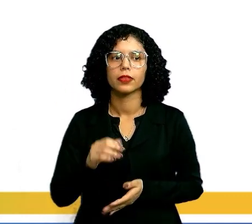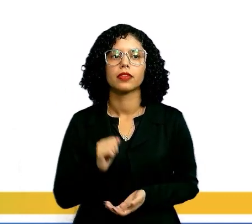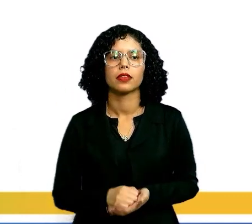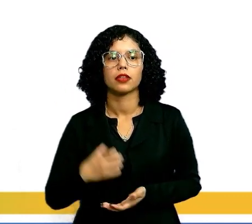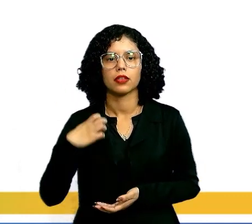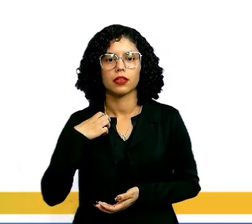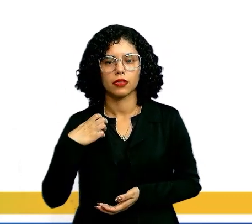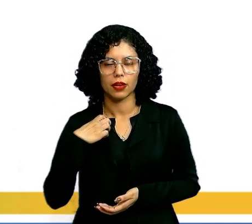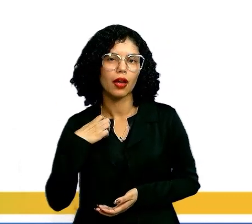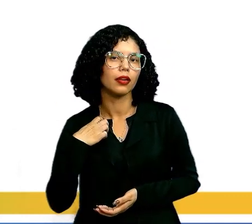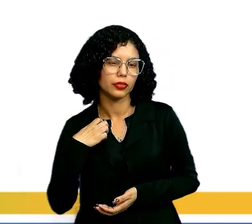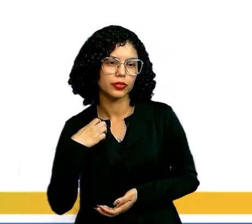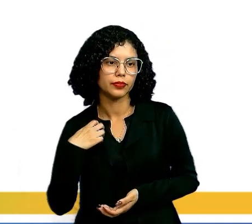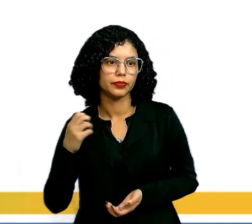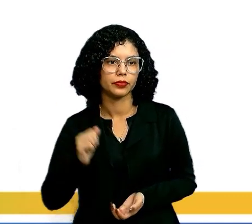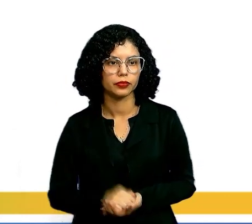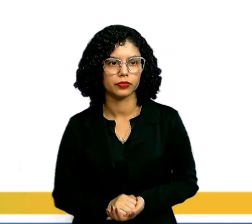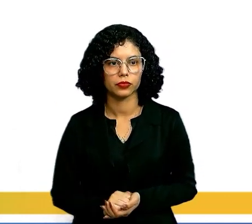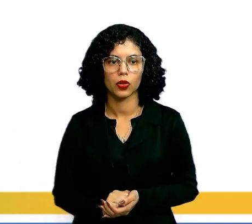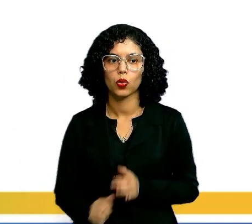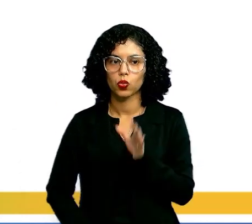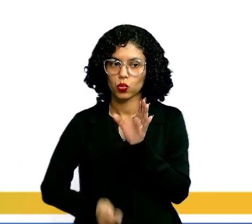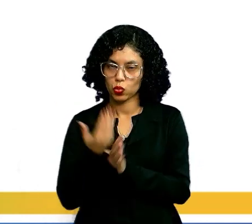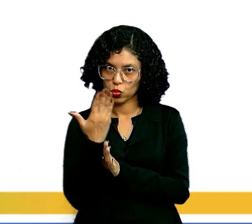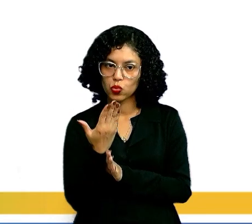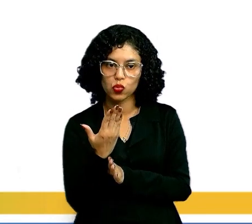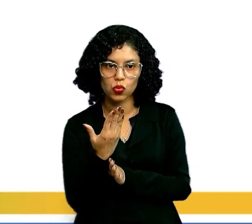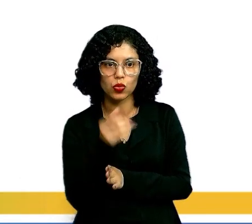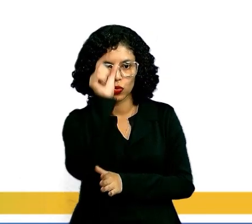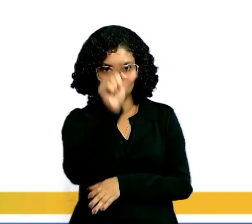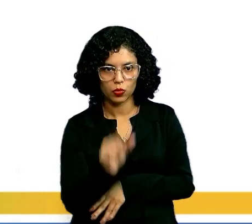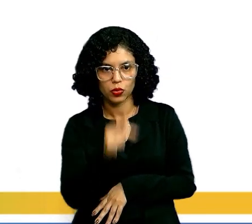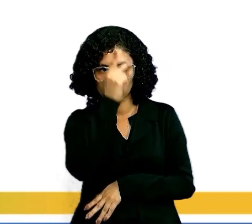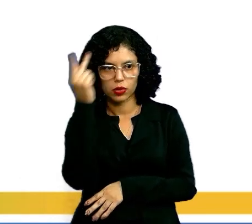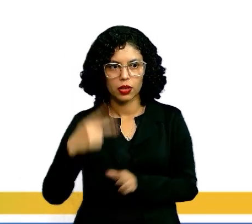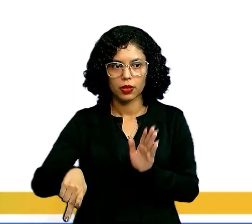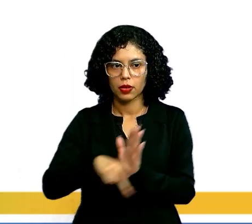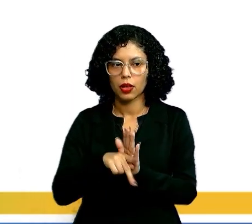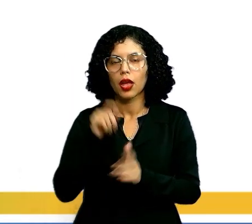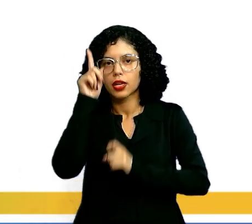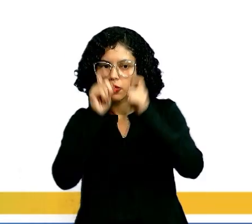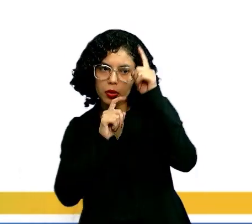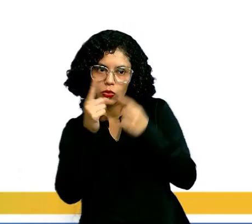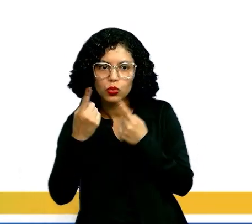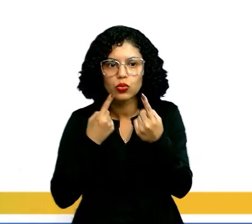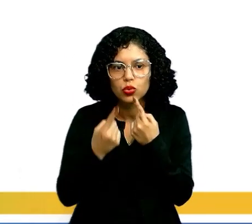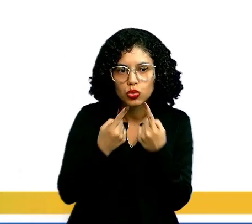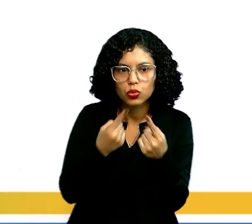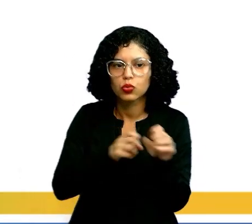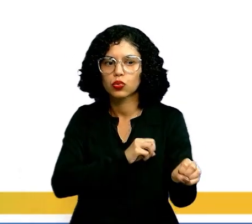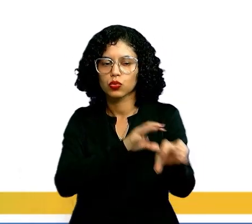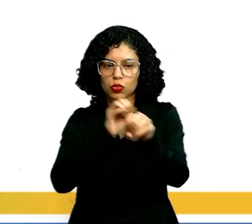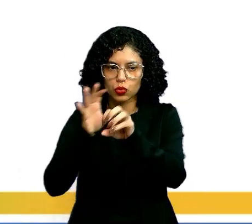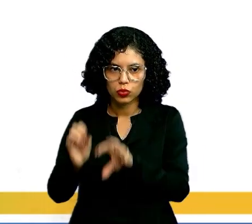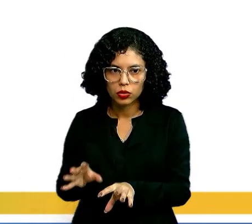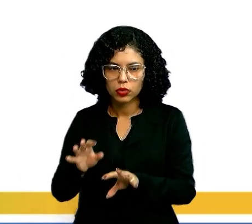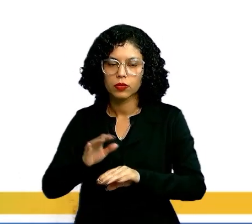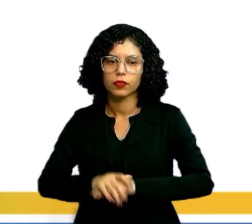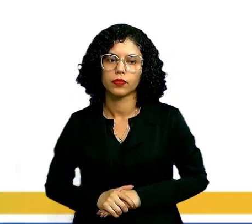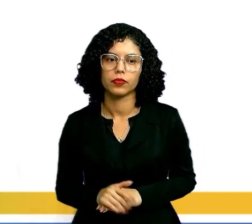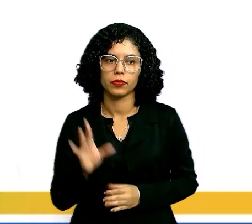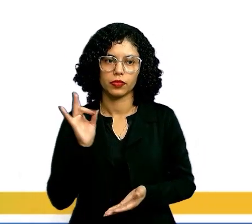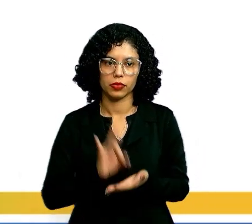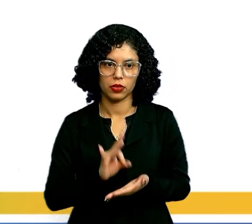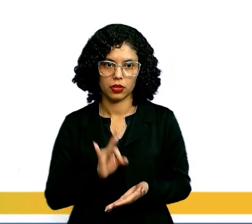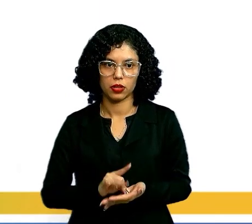que elaboram eticamente um sujeito capaz de ser ele mesmo expressão do discurso da